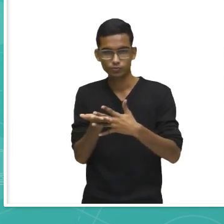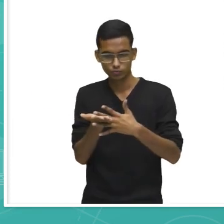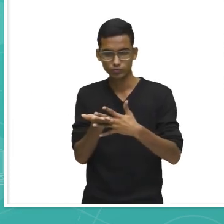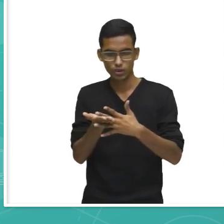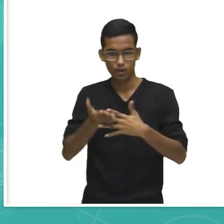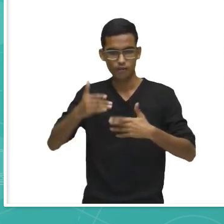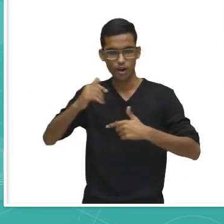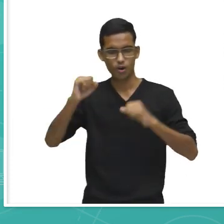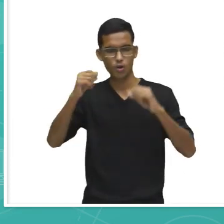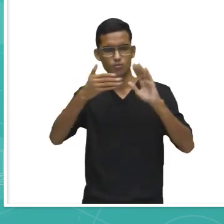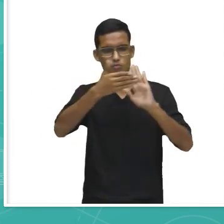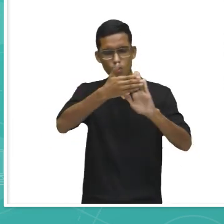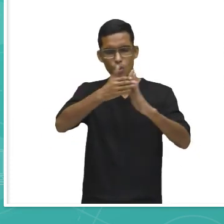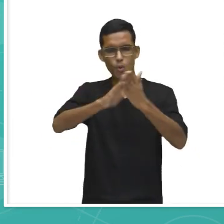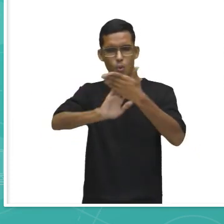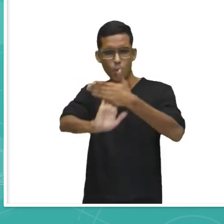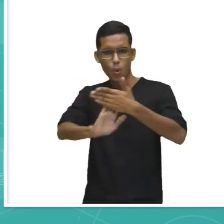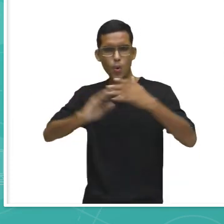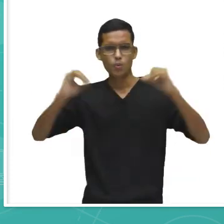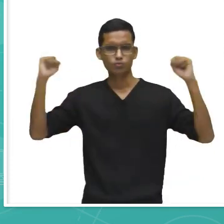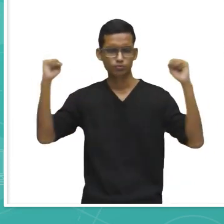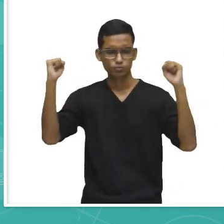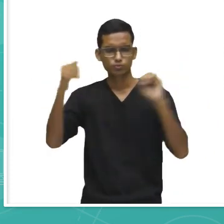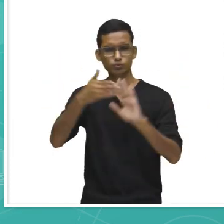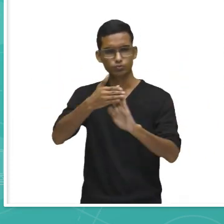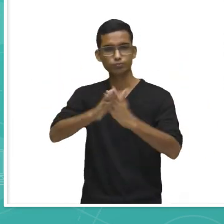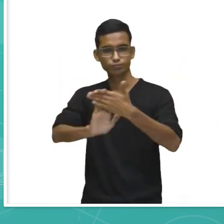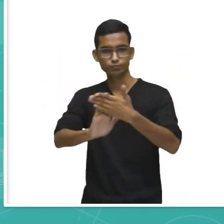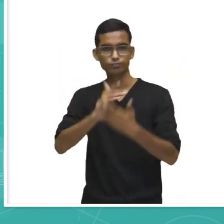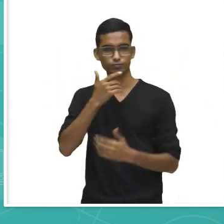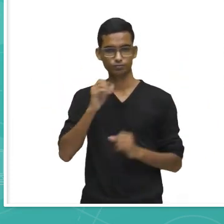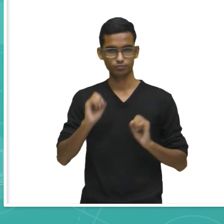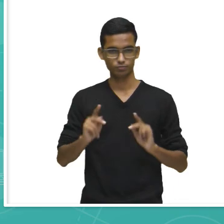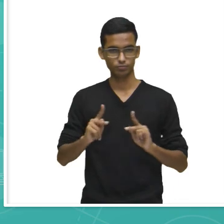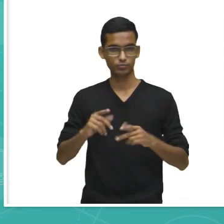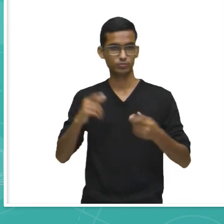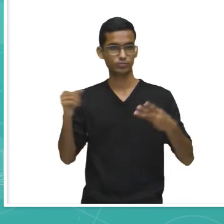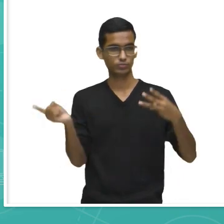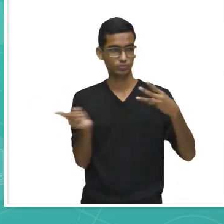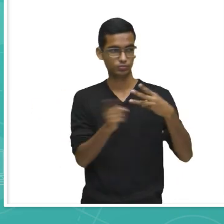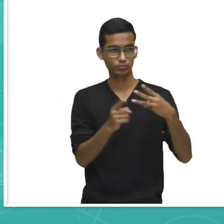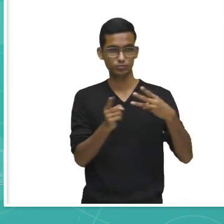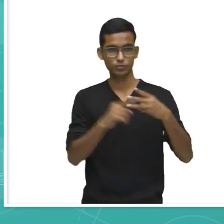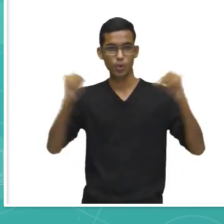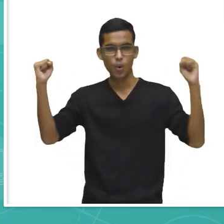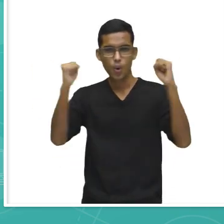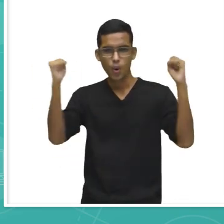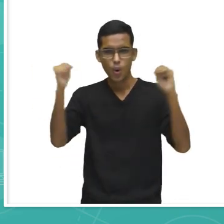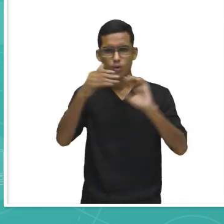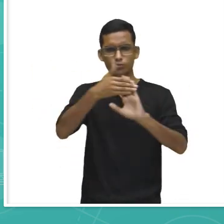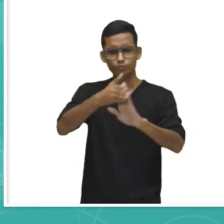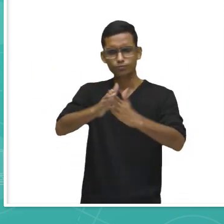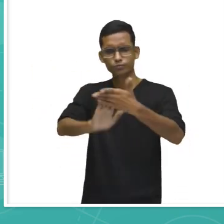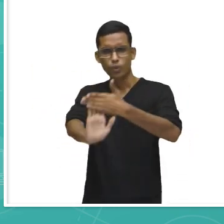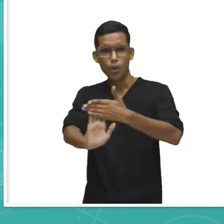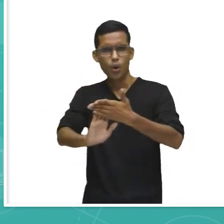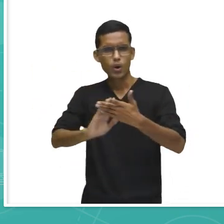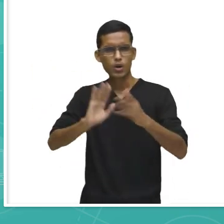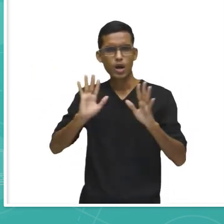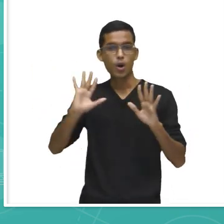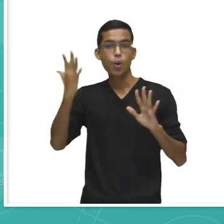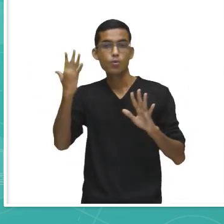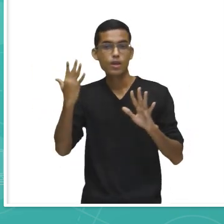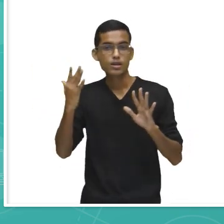essa jornada de trabalho. E nós temos a ginástica de relaxamento, que é aquela que ocorre no final